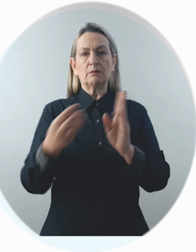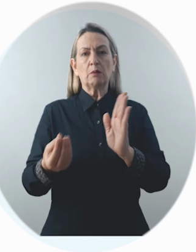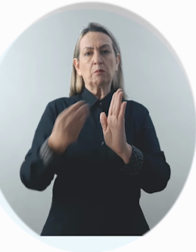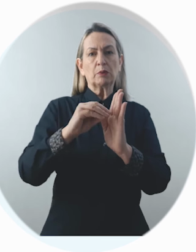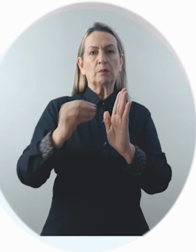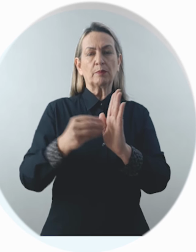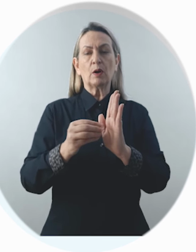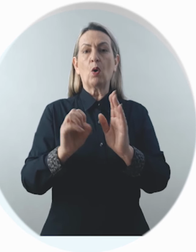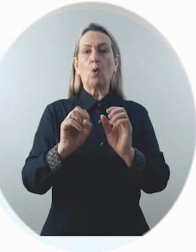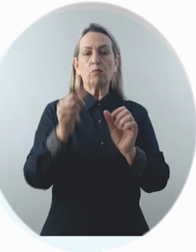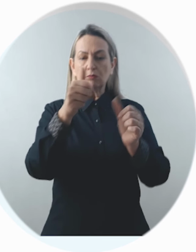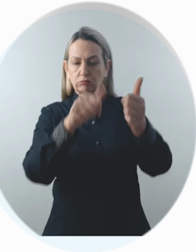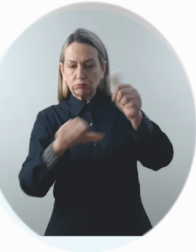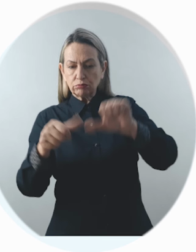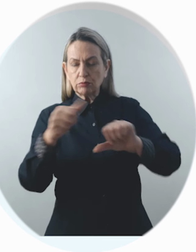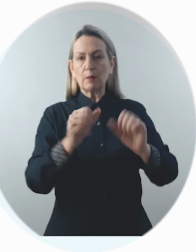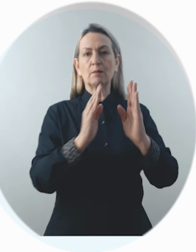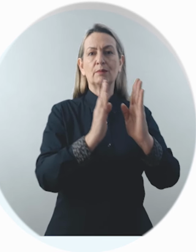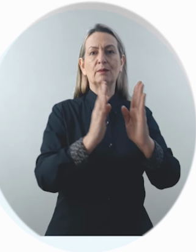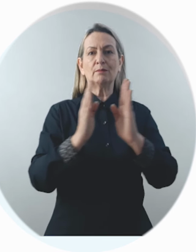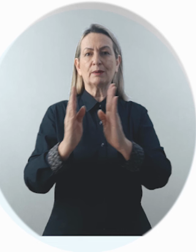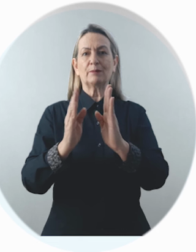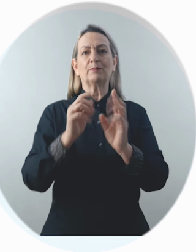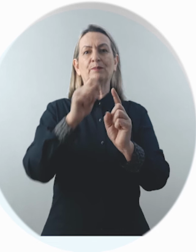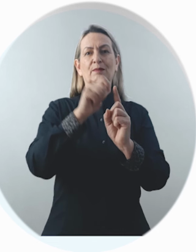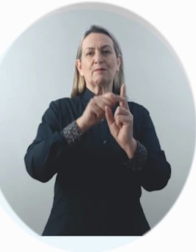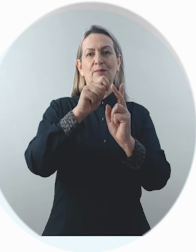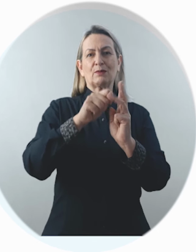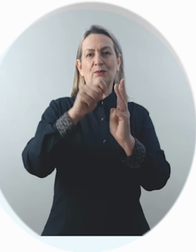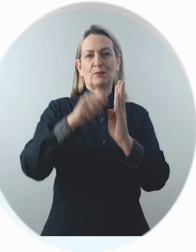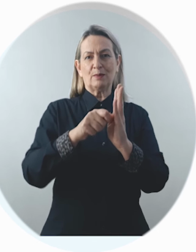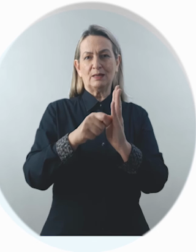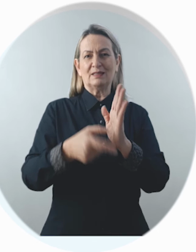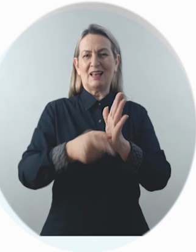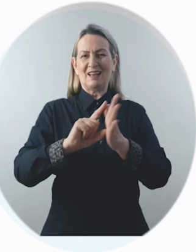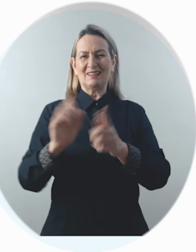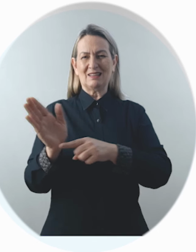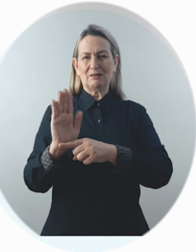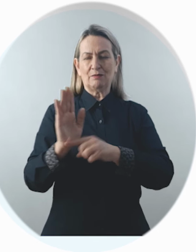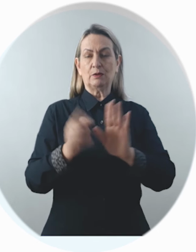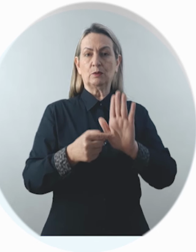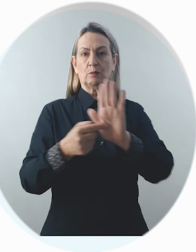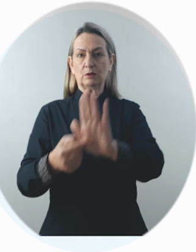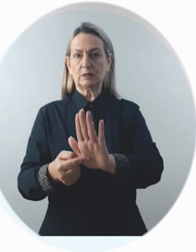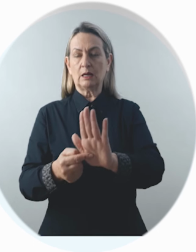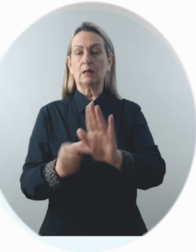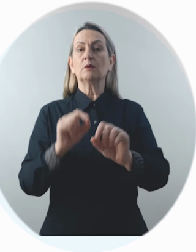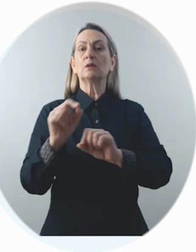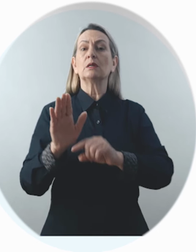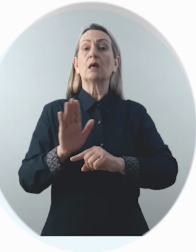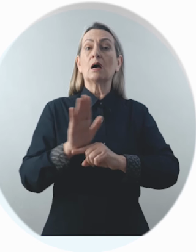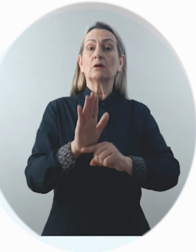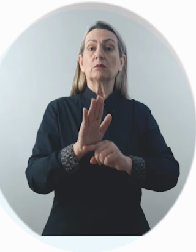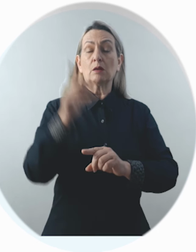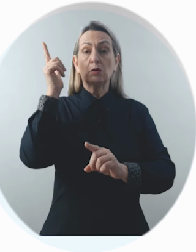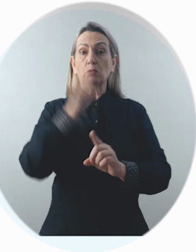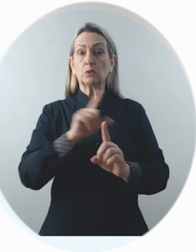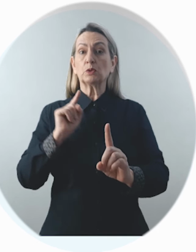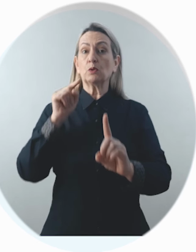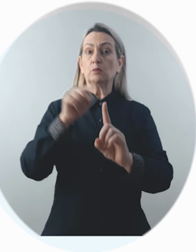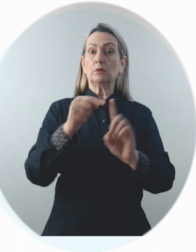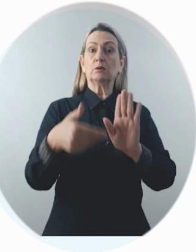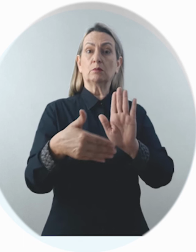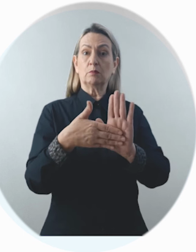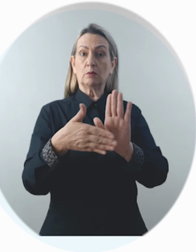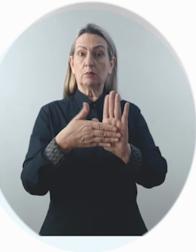a cada mês ou na revisão quadrimestral como a gente já mencionou no vídeo anterior ele tem que contribuir